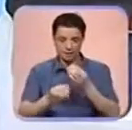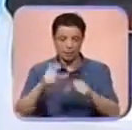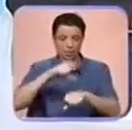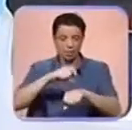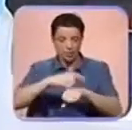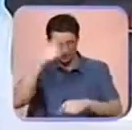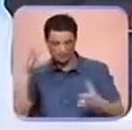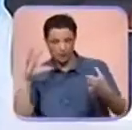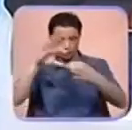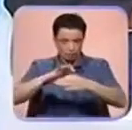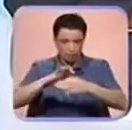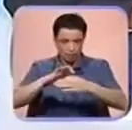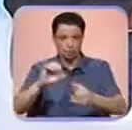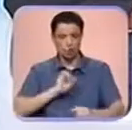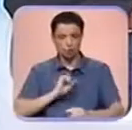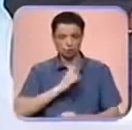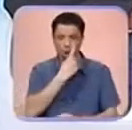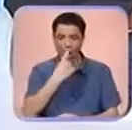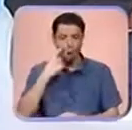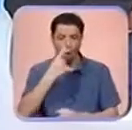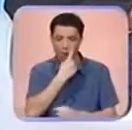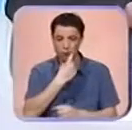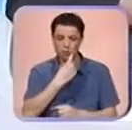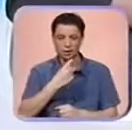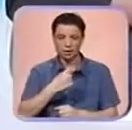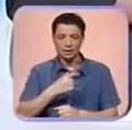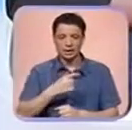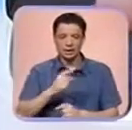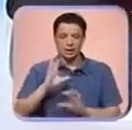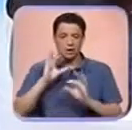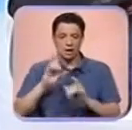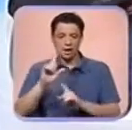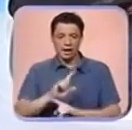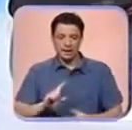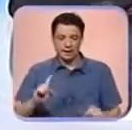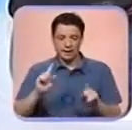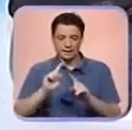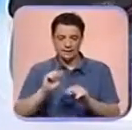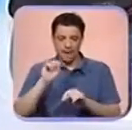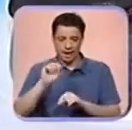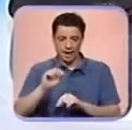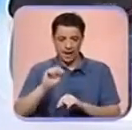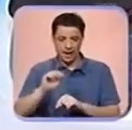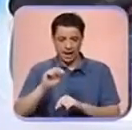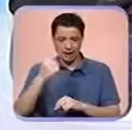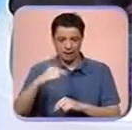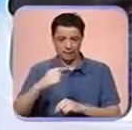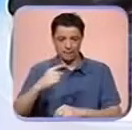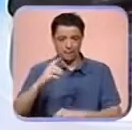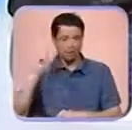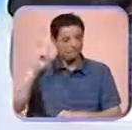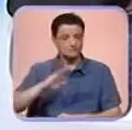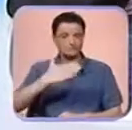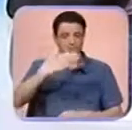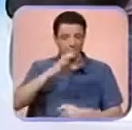associadas aos nossos olhos e não sendo exatamente essa a nossa principal